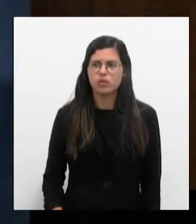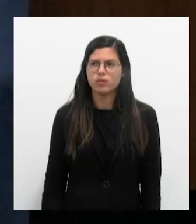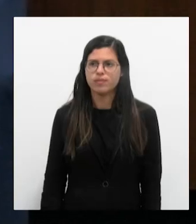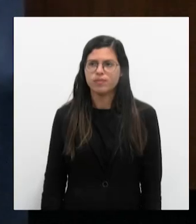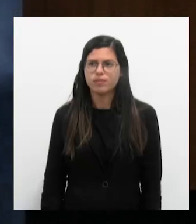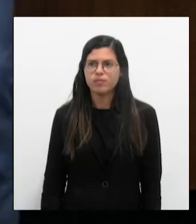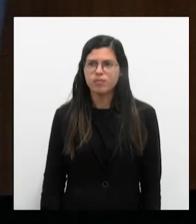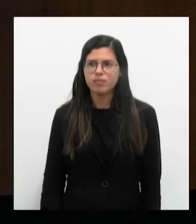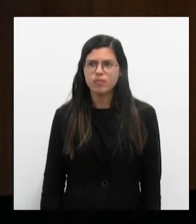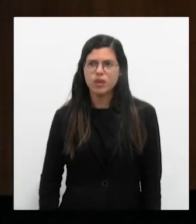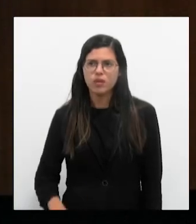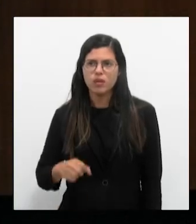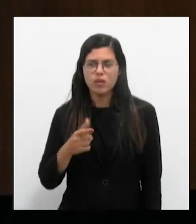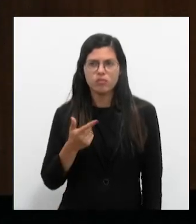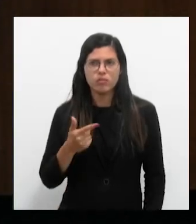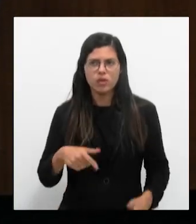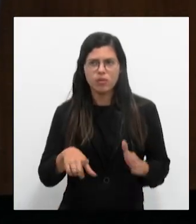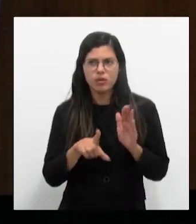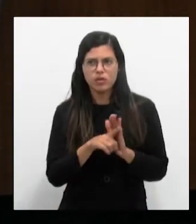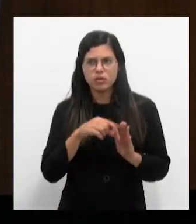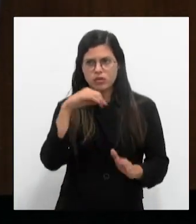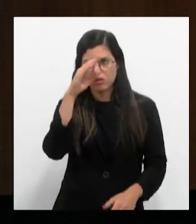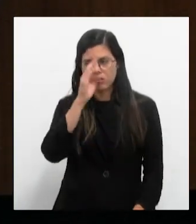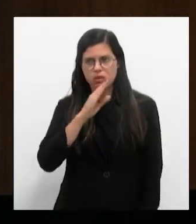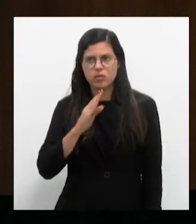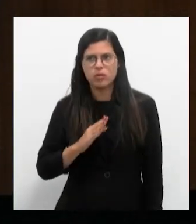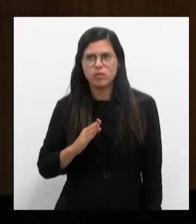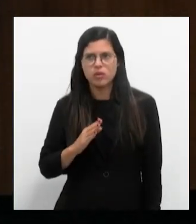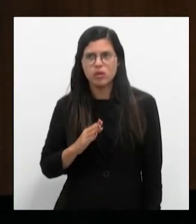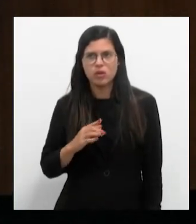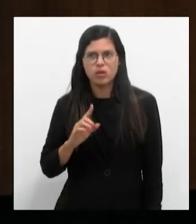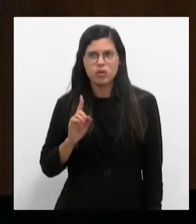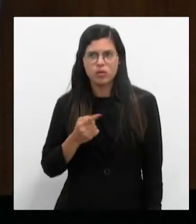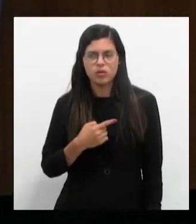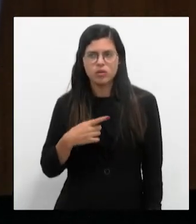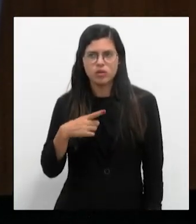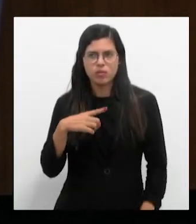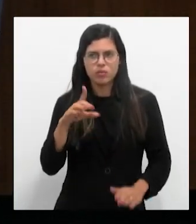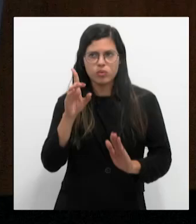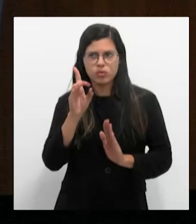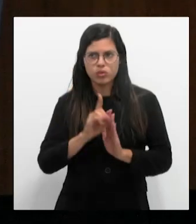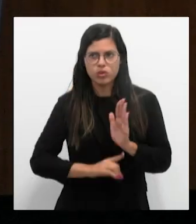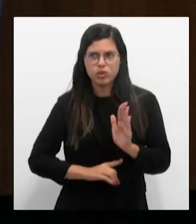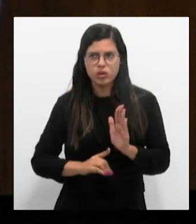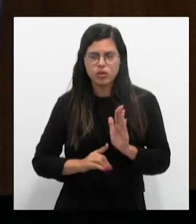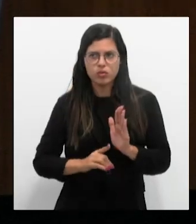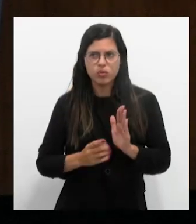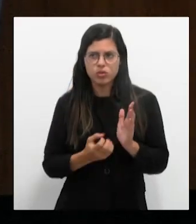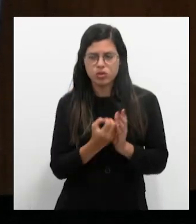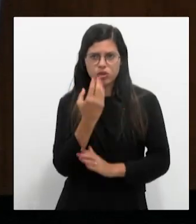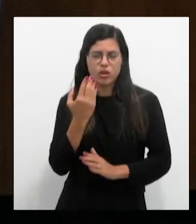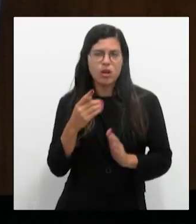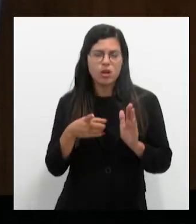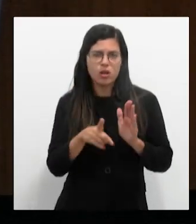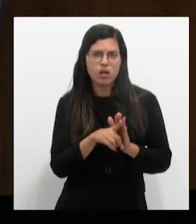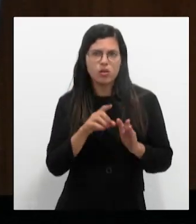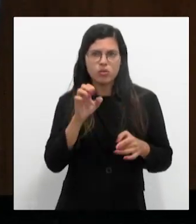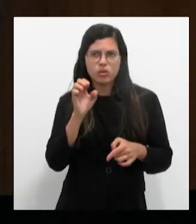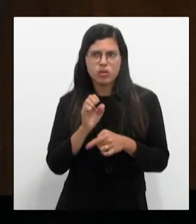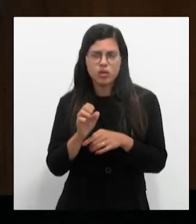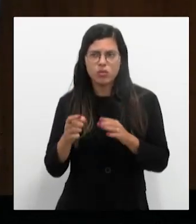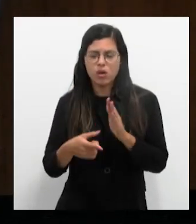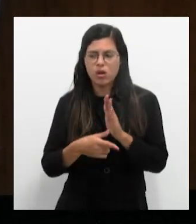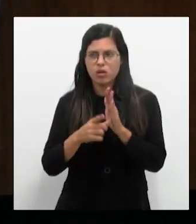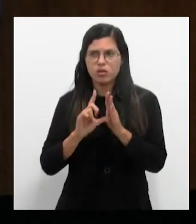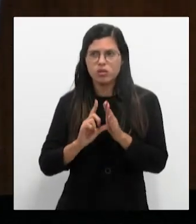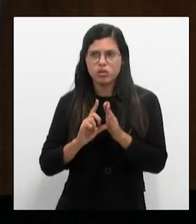não tem uma legislação nacional, nos dá o direito de legislar no nosso Estado antes mesmo que